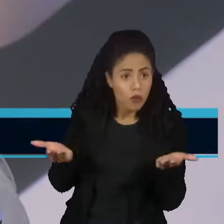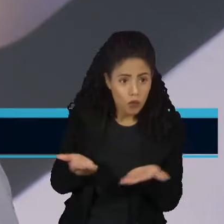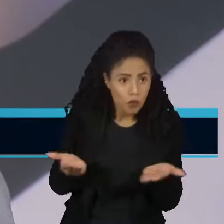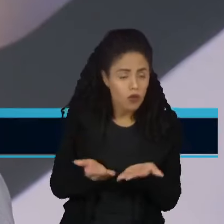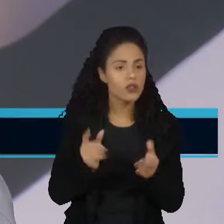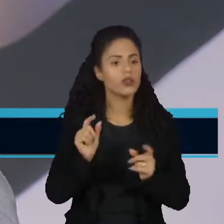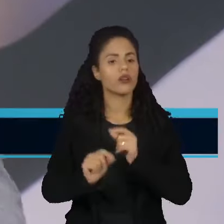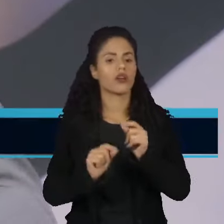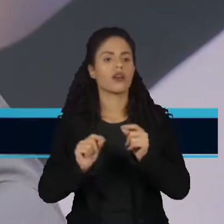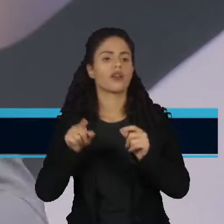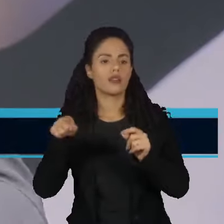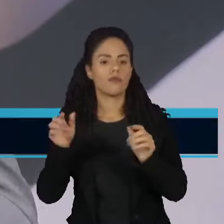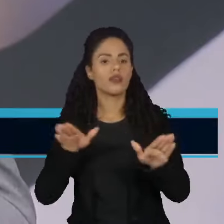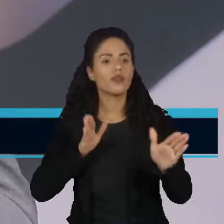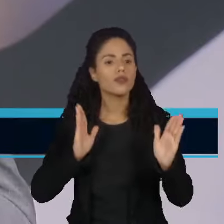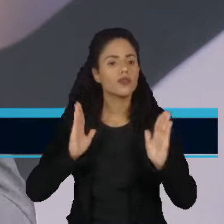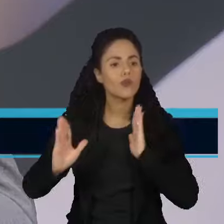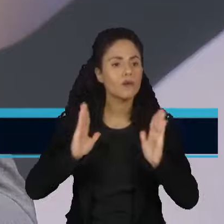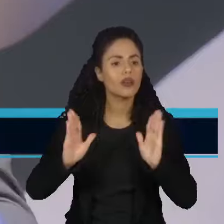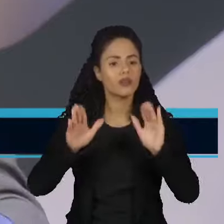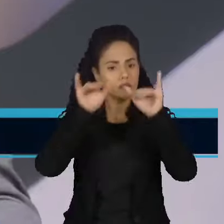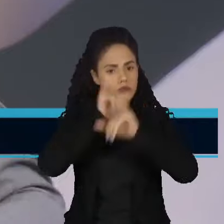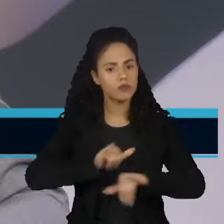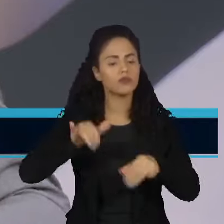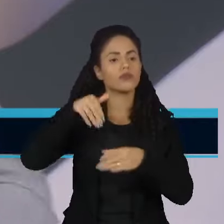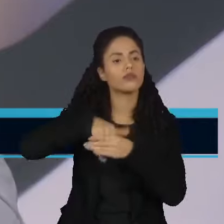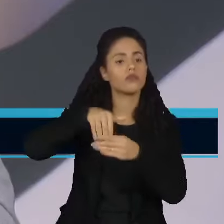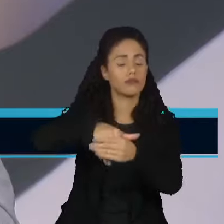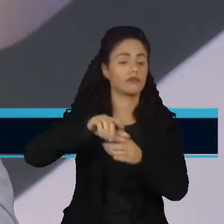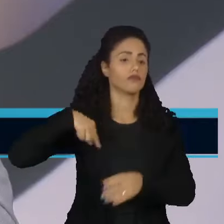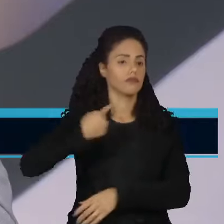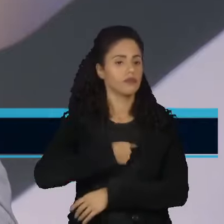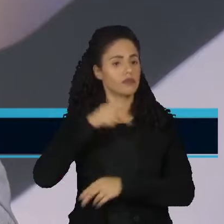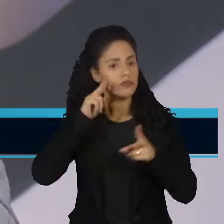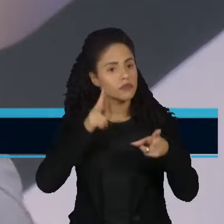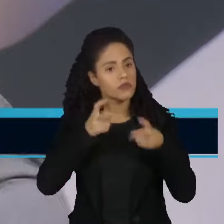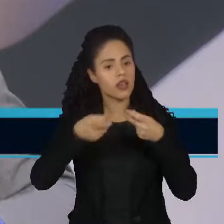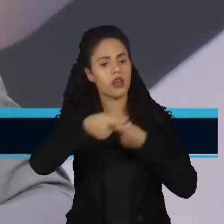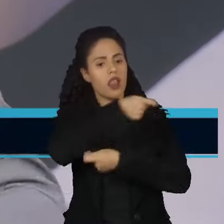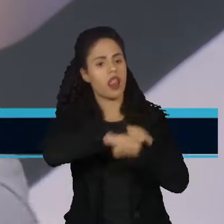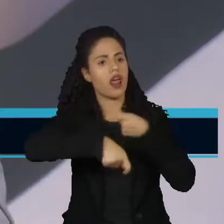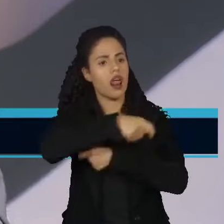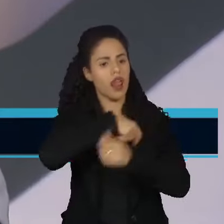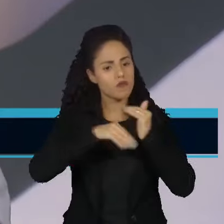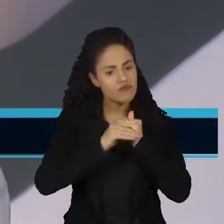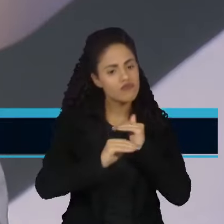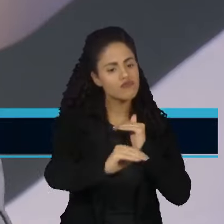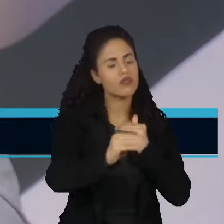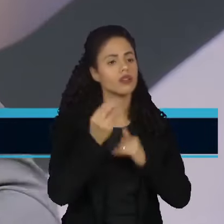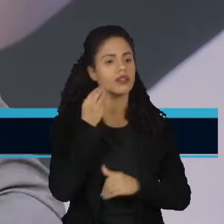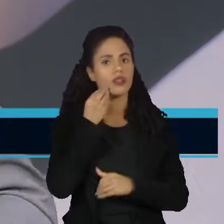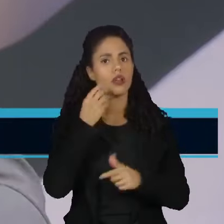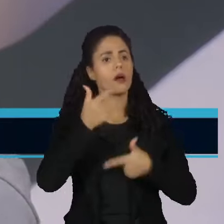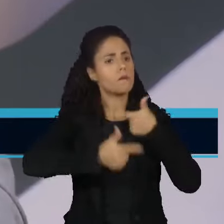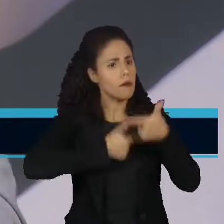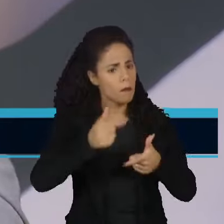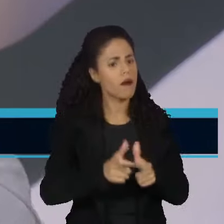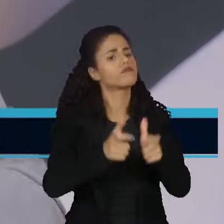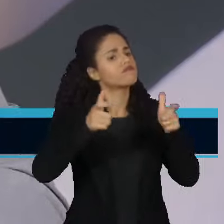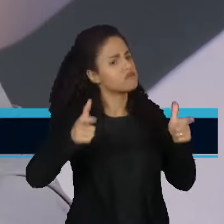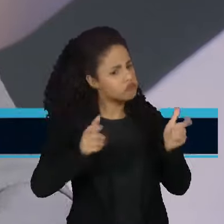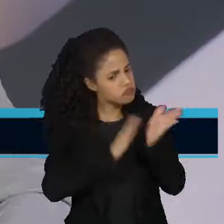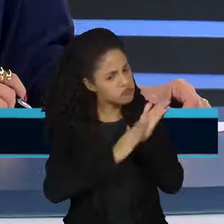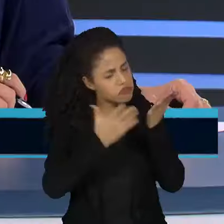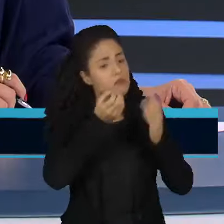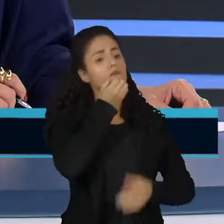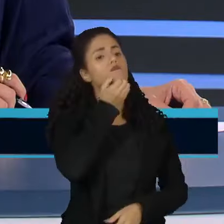e sobretudo nas eleições, já está muito fortalecido. Nós estamos dizendo que a economia entrou nos eixos, nós estamos dizendo que tem emprego, nós estamos dizendo